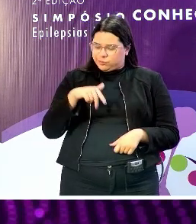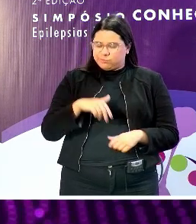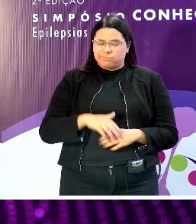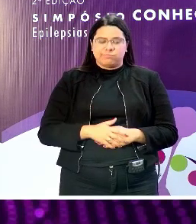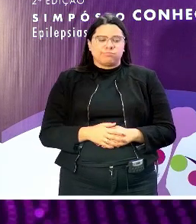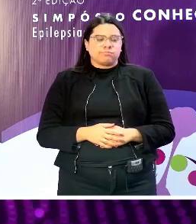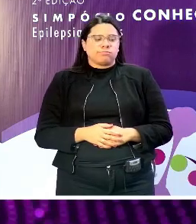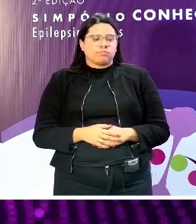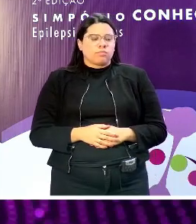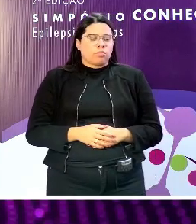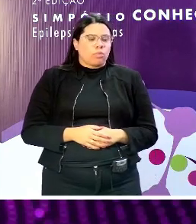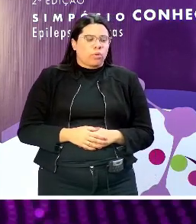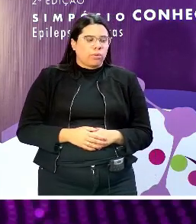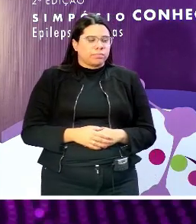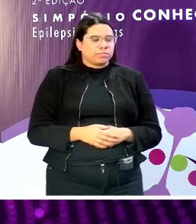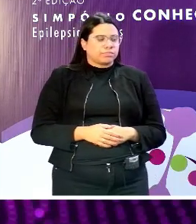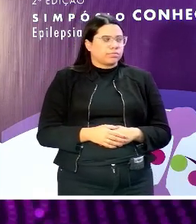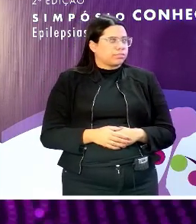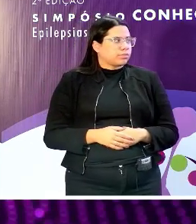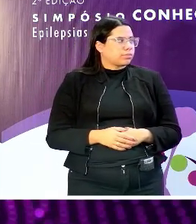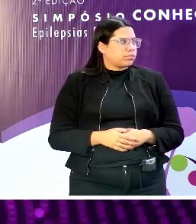Bom, então, como a gente pode